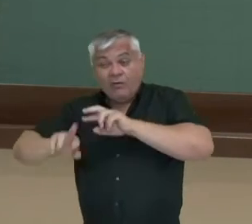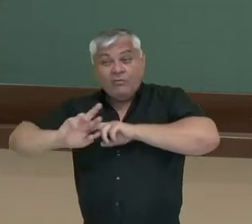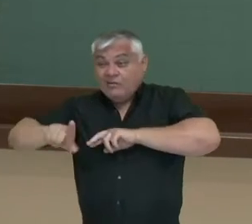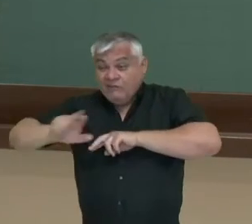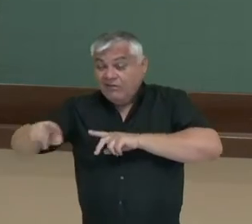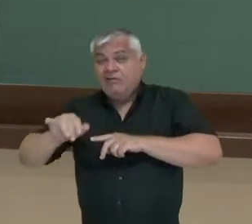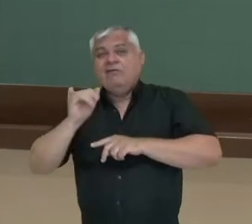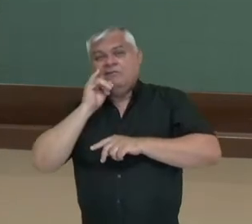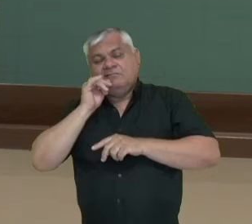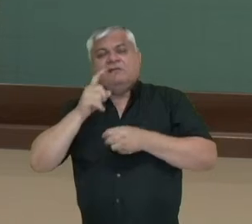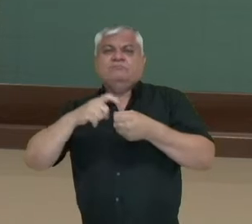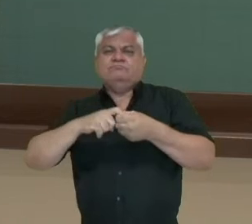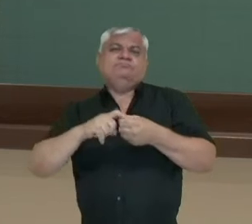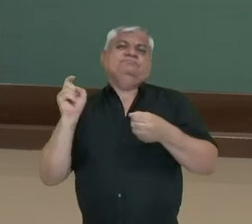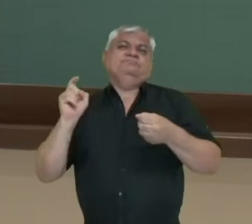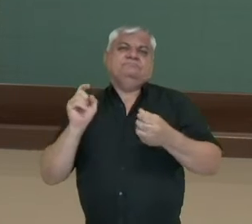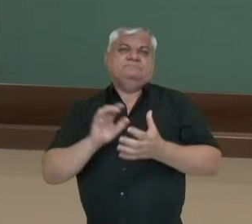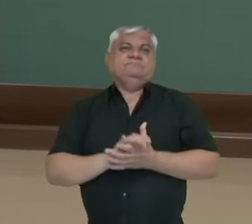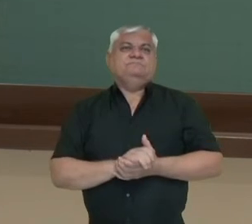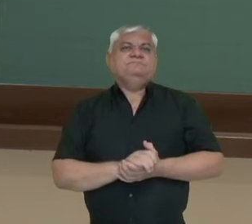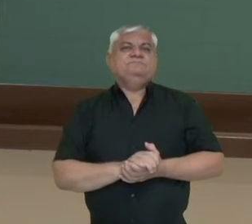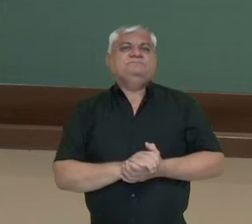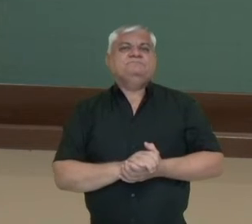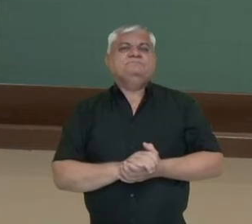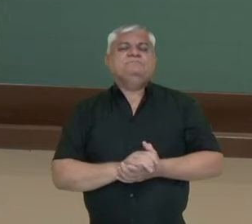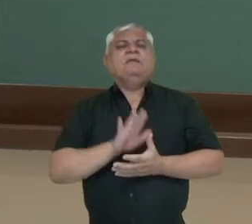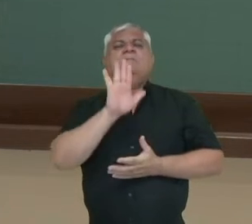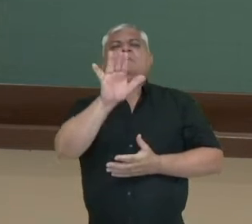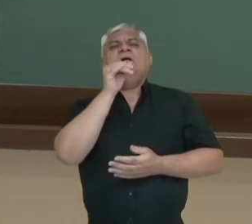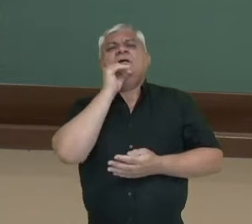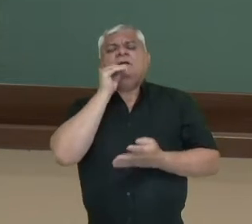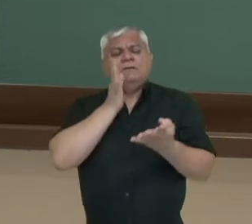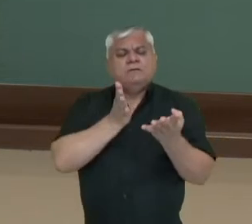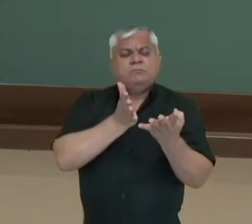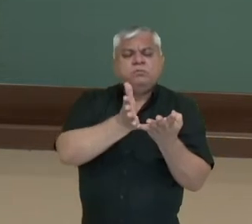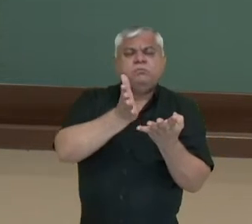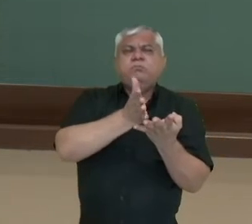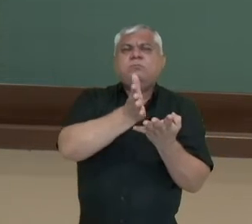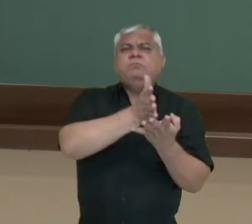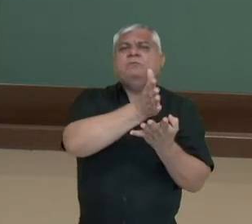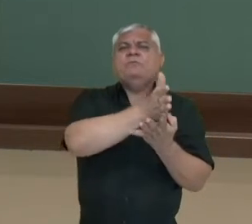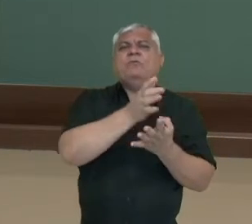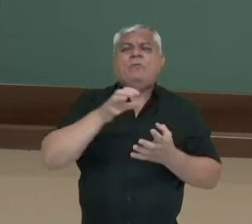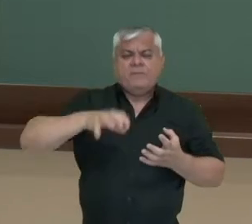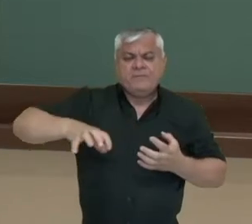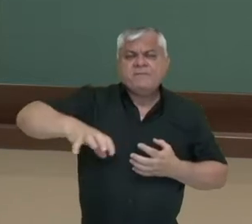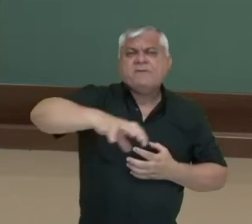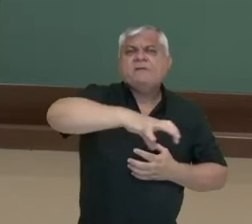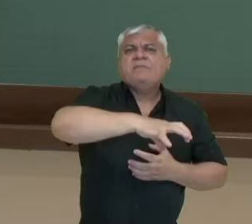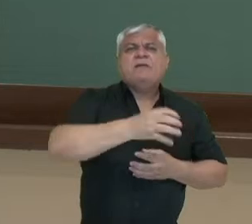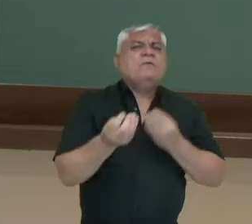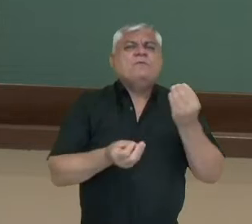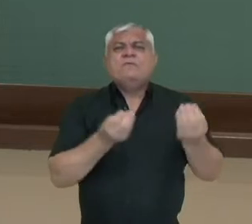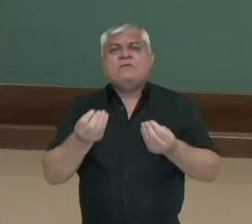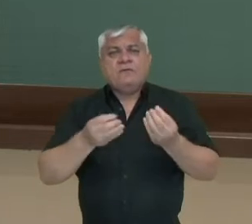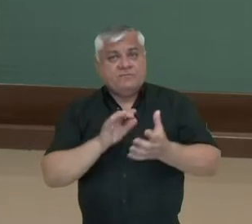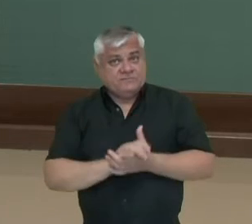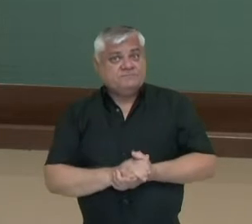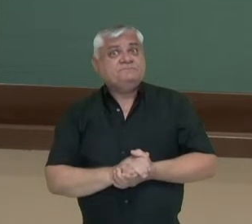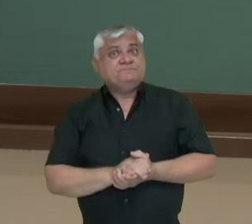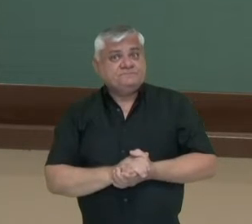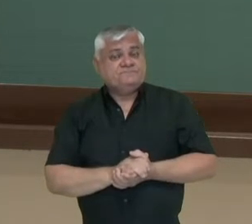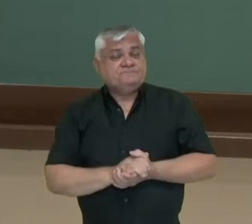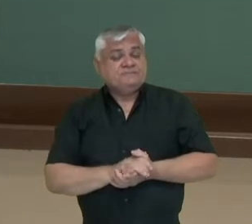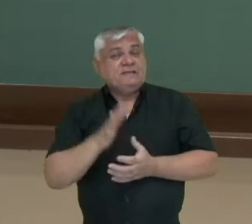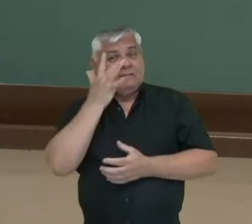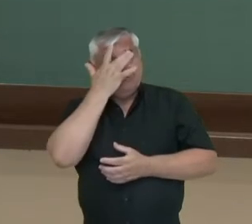razão econômica daquela cooperativa. Agora, os ramos de atuação. Nós falamos, eu sempre falo, a galera do interior está muito acostumada